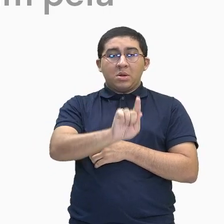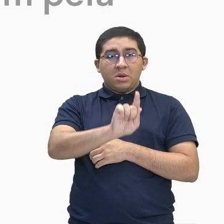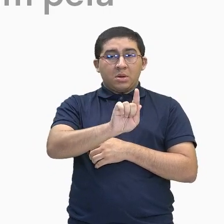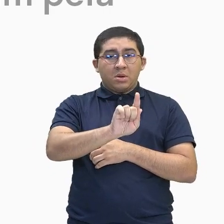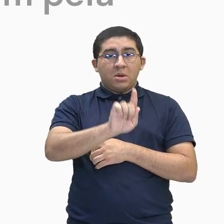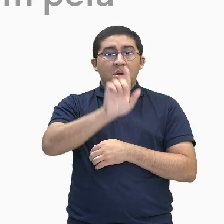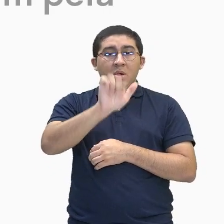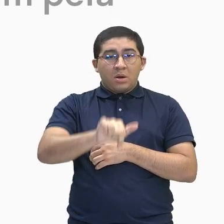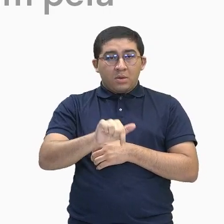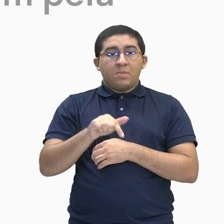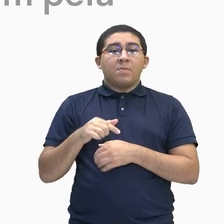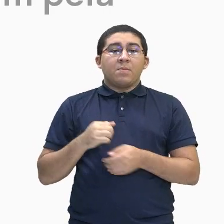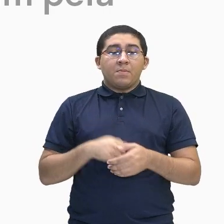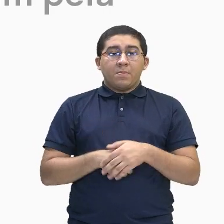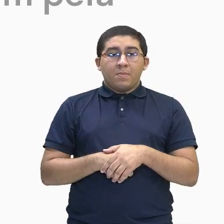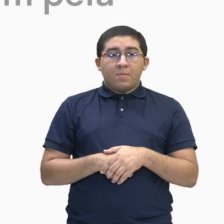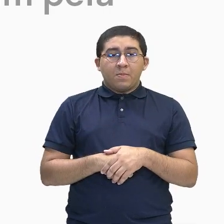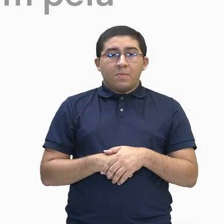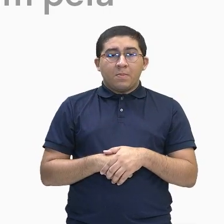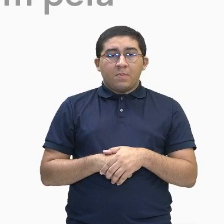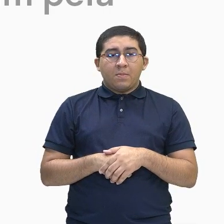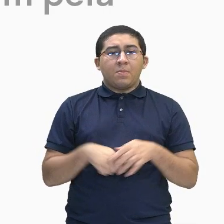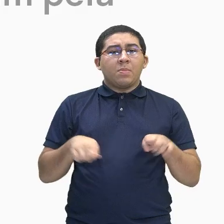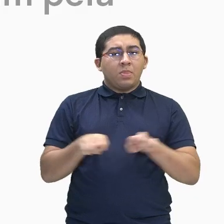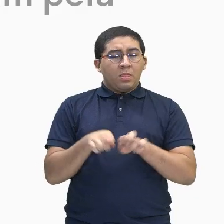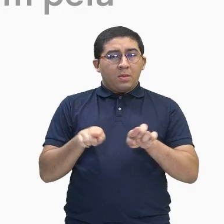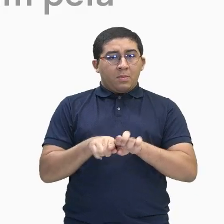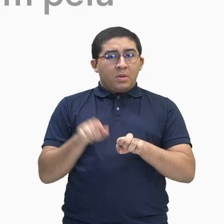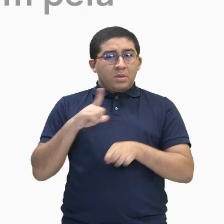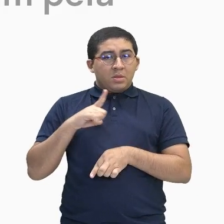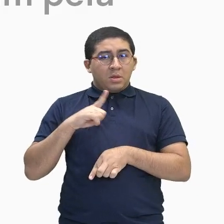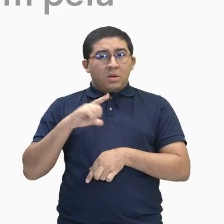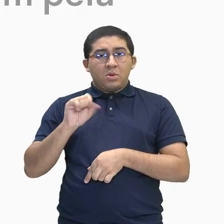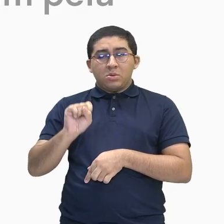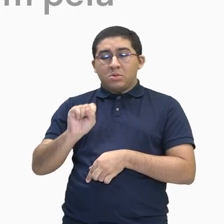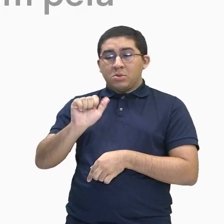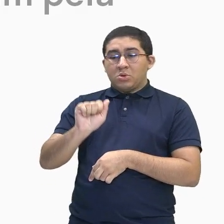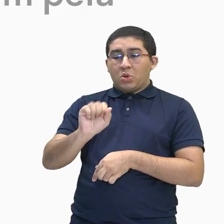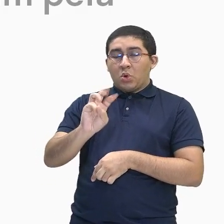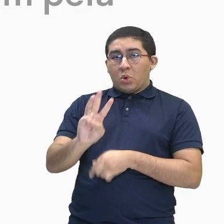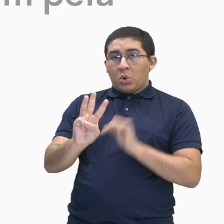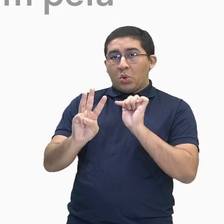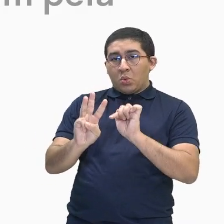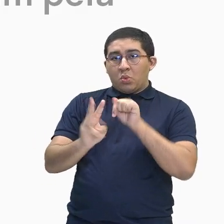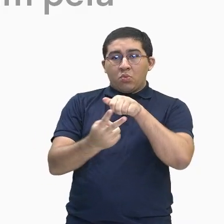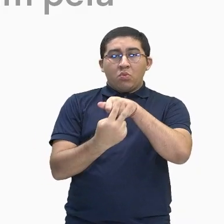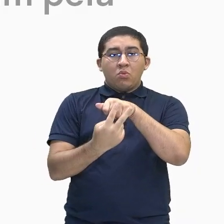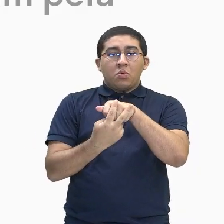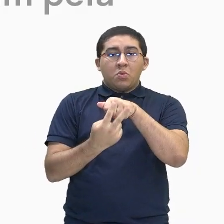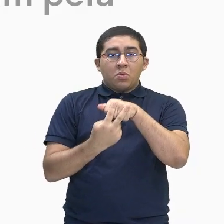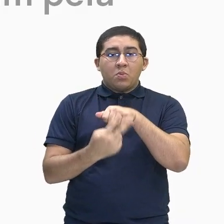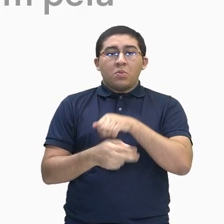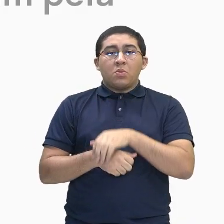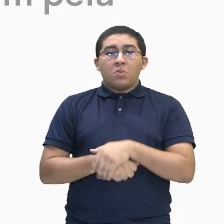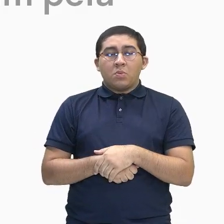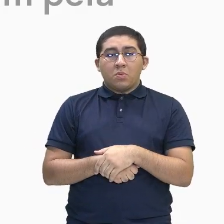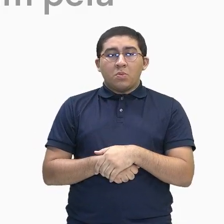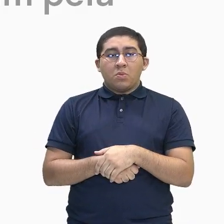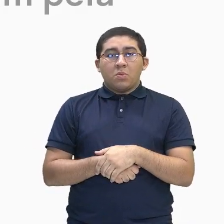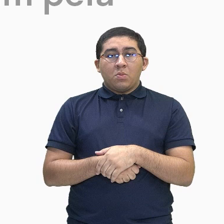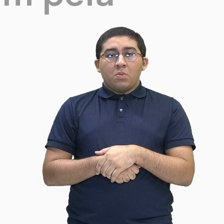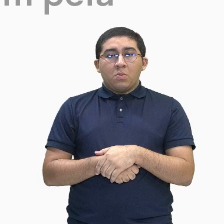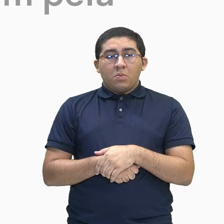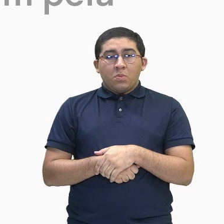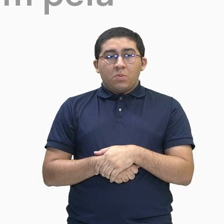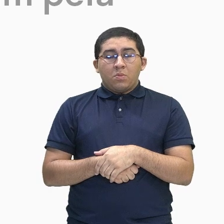o só, tá? O só, gente, é o verbo, que verbo é esse, gente? O só é o verbo